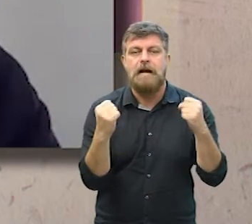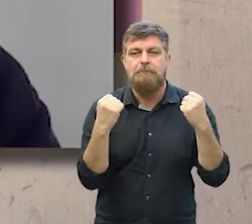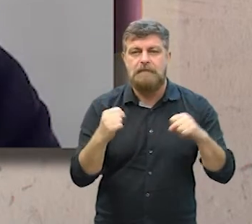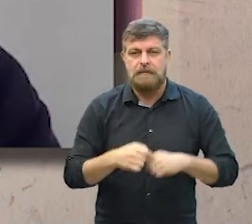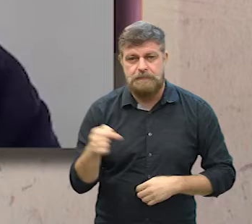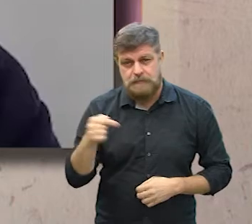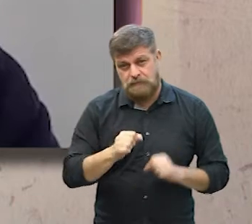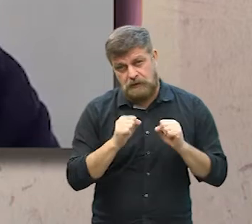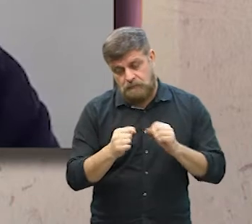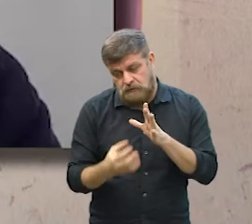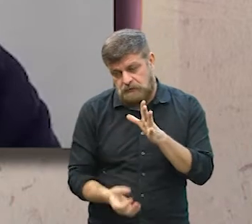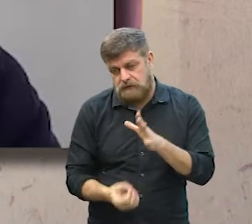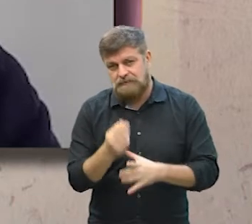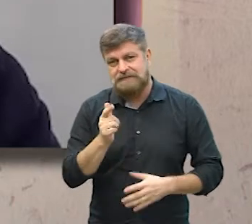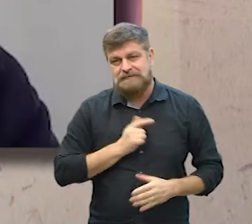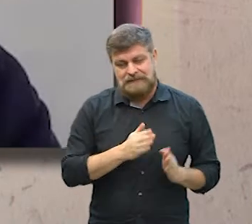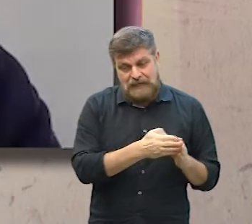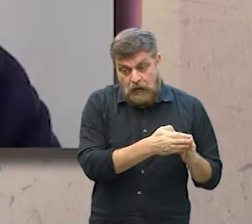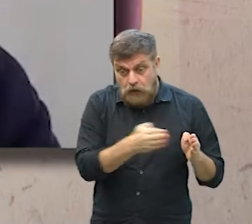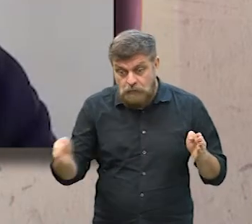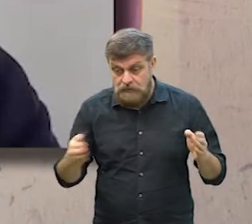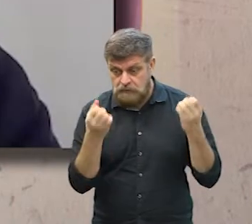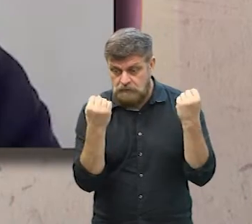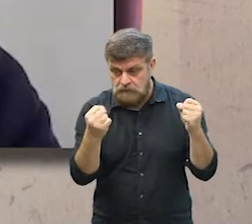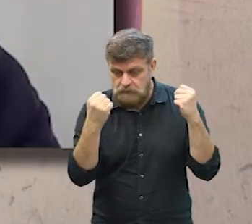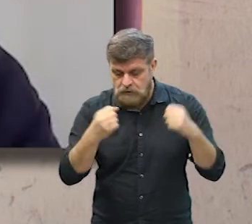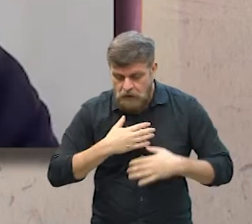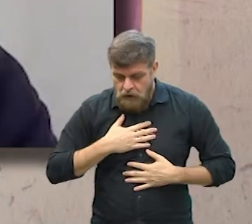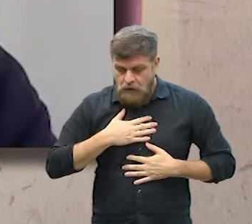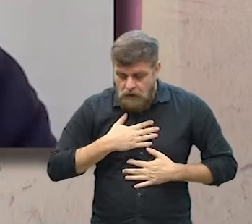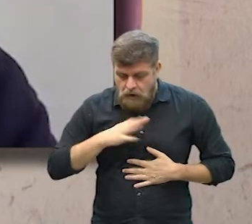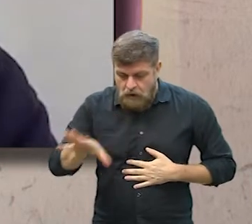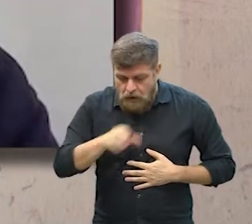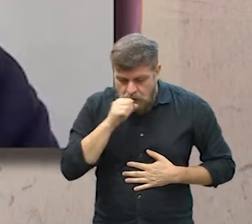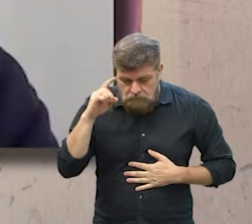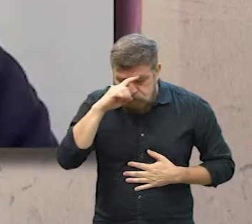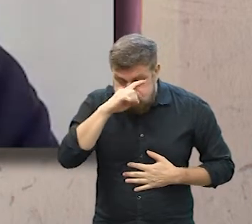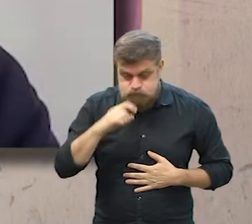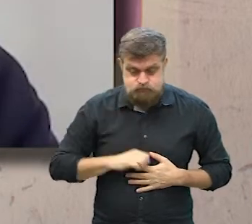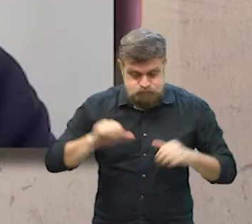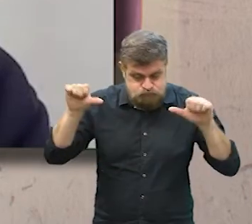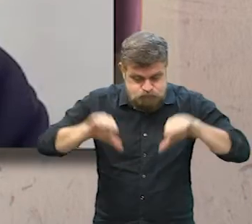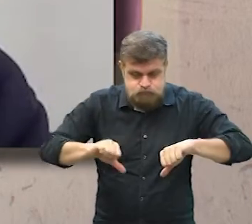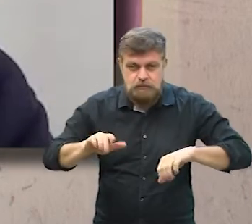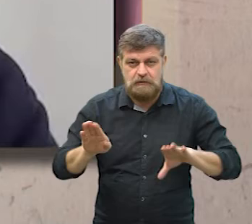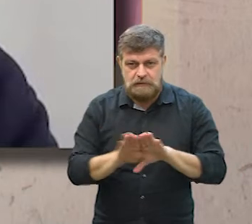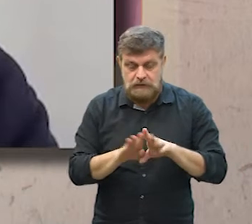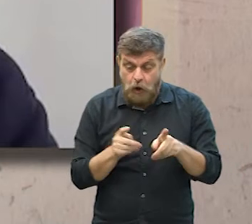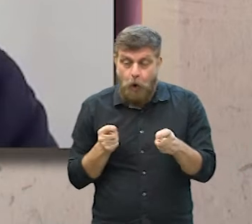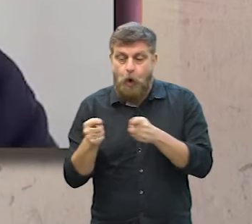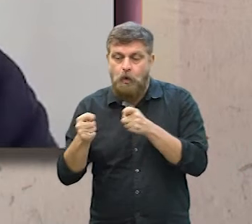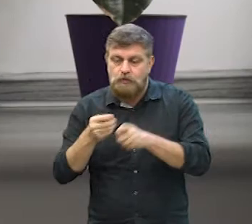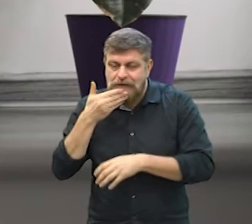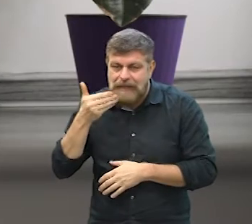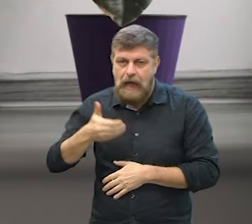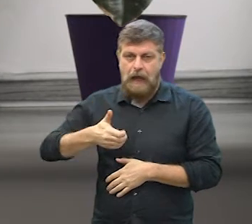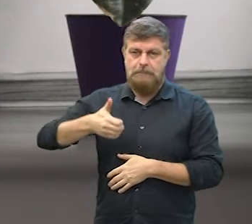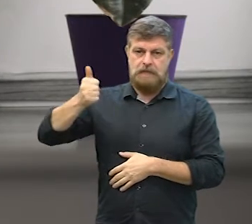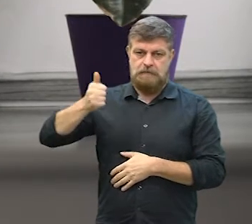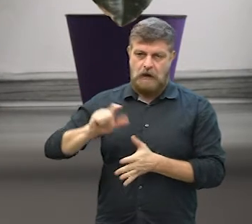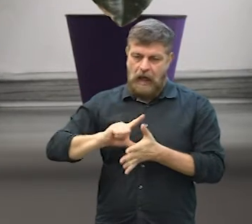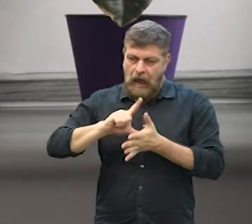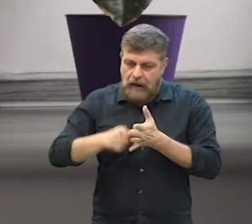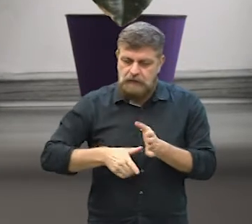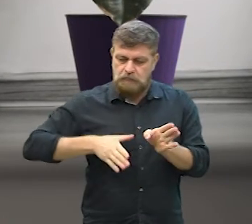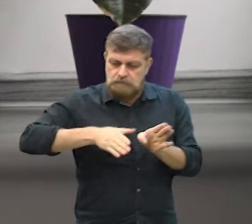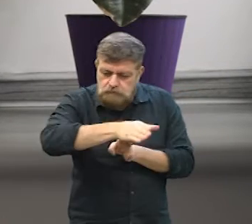exercício físico, senão ele pode até desencadear uma crise durante o exercício físico. Então, o certo é primeiro tratar adequadamente a doença, controlar o paciente e daí sim propor